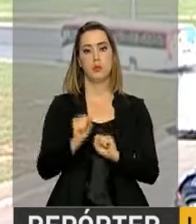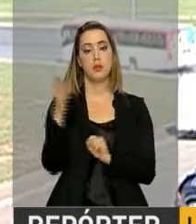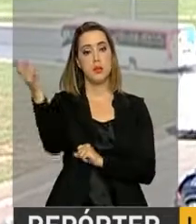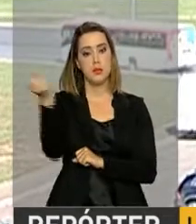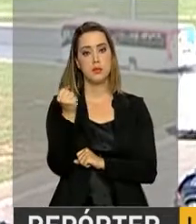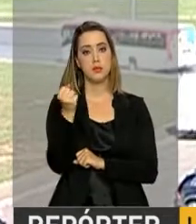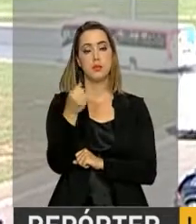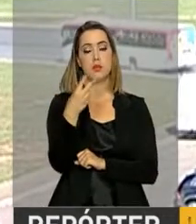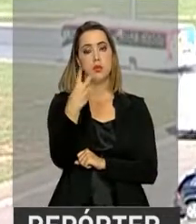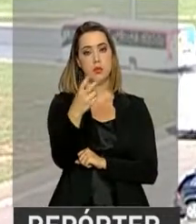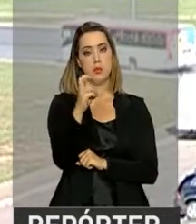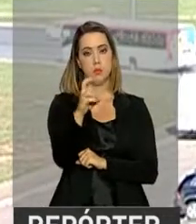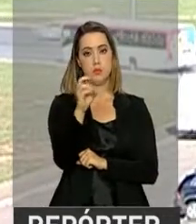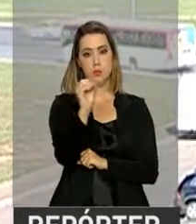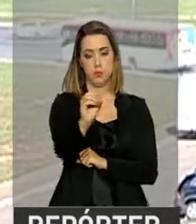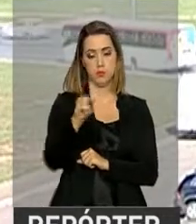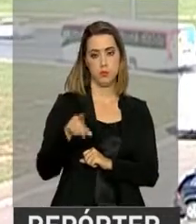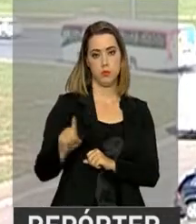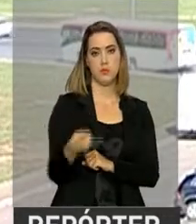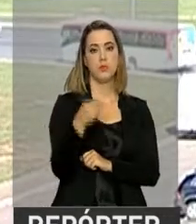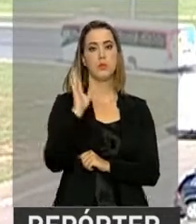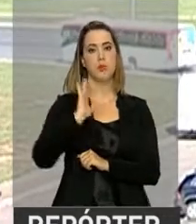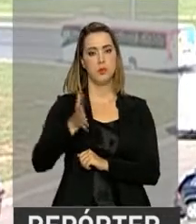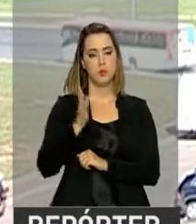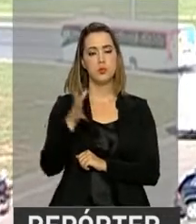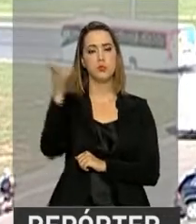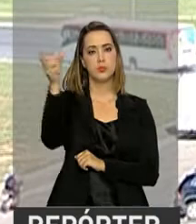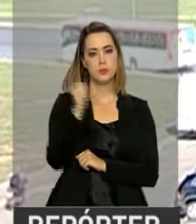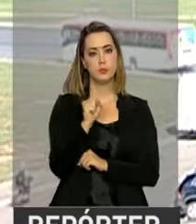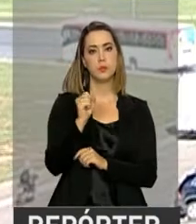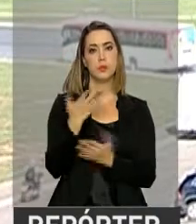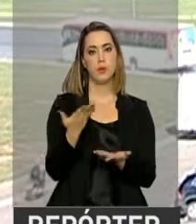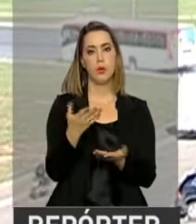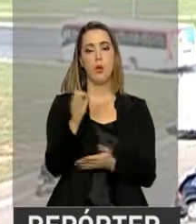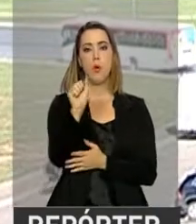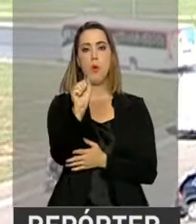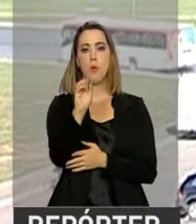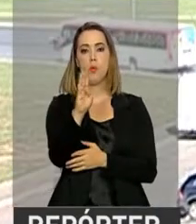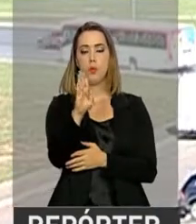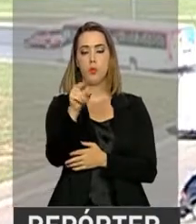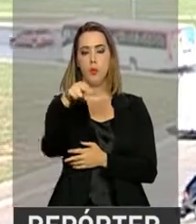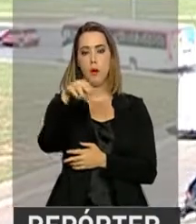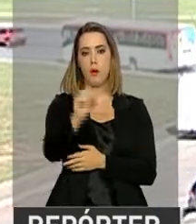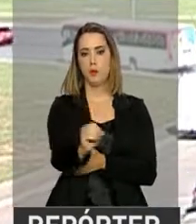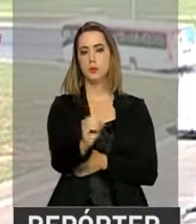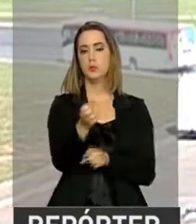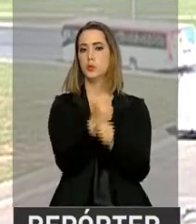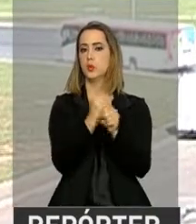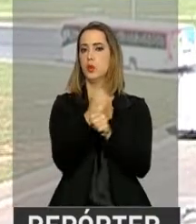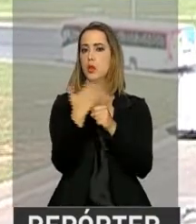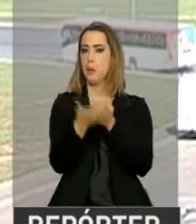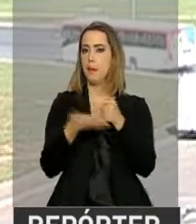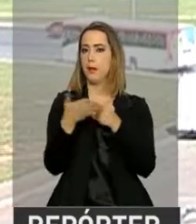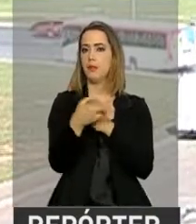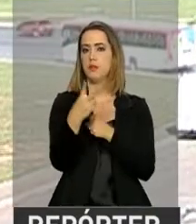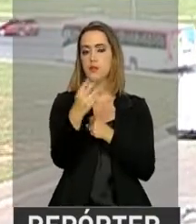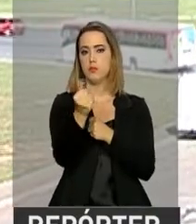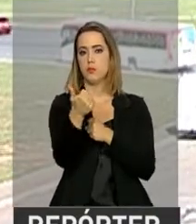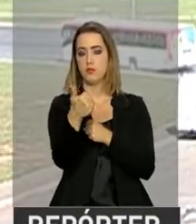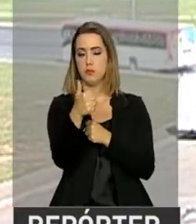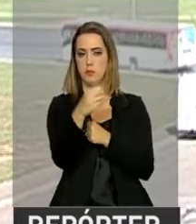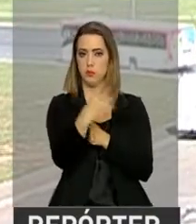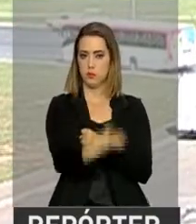sacado. 250 mil trabalhadores já fizeram esse saque. O abono salarial referente a 2014 está disponível para quem